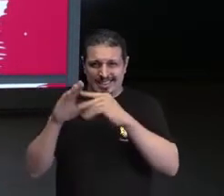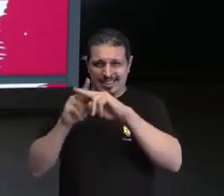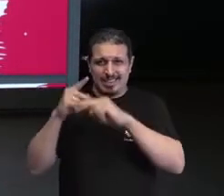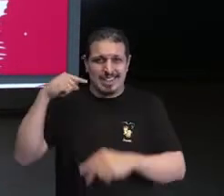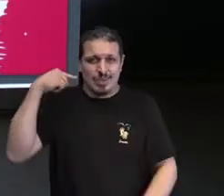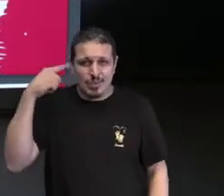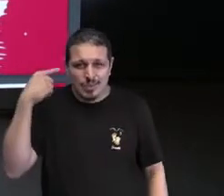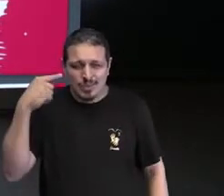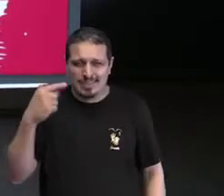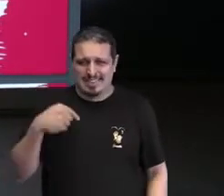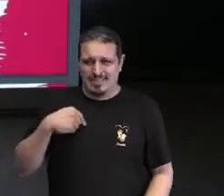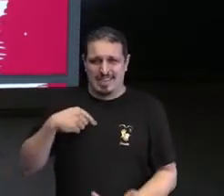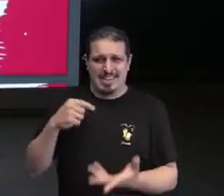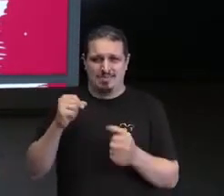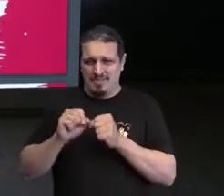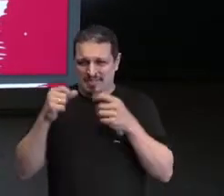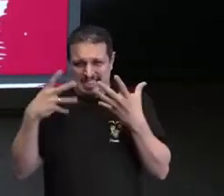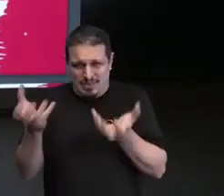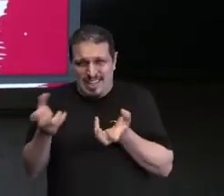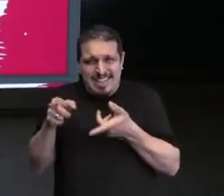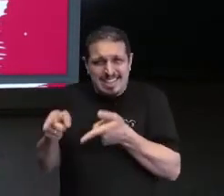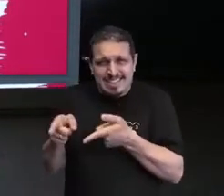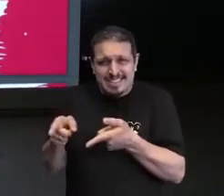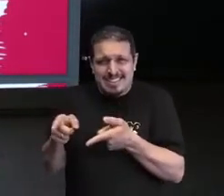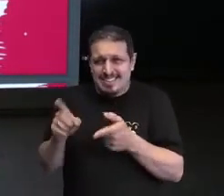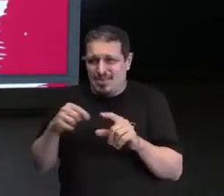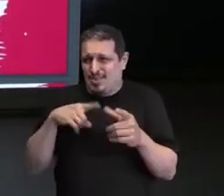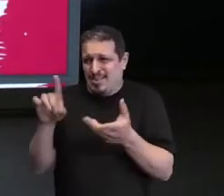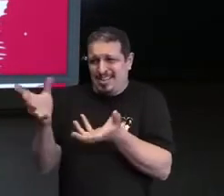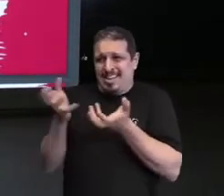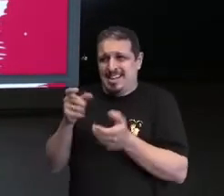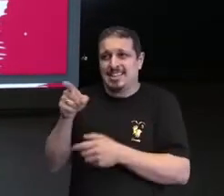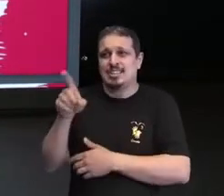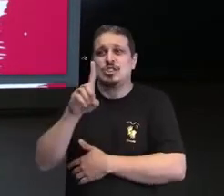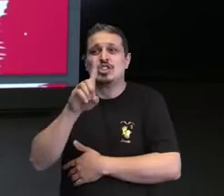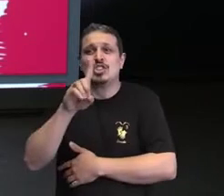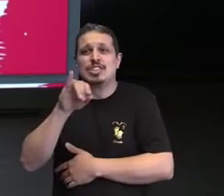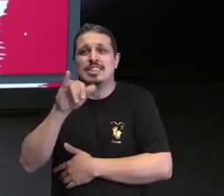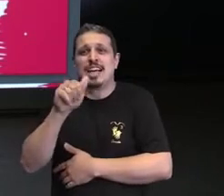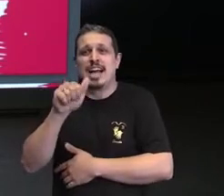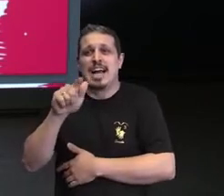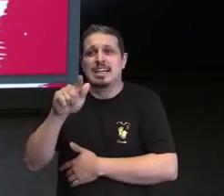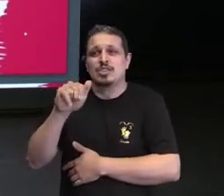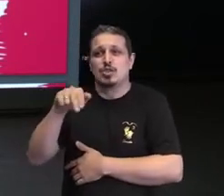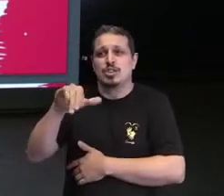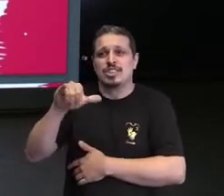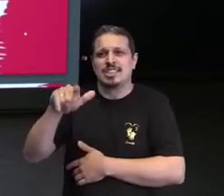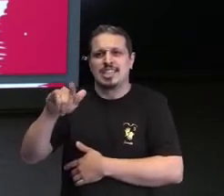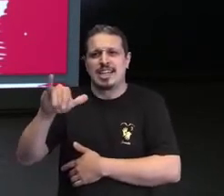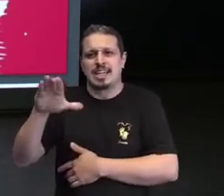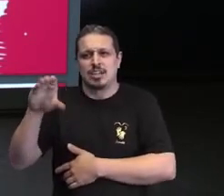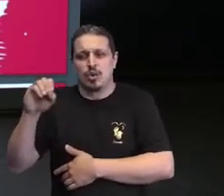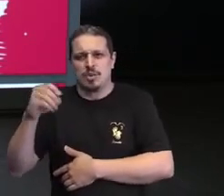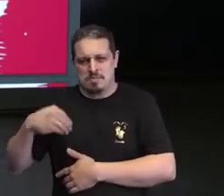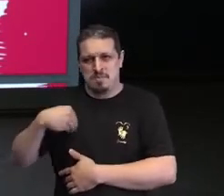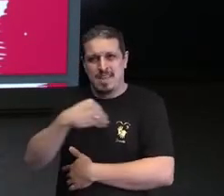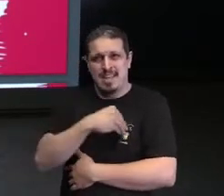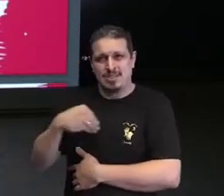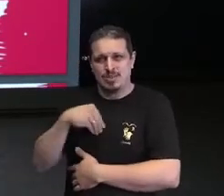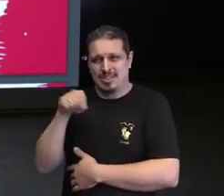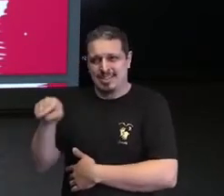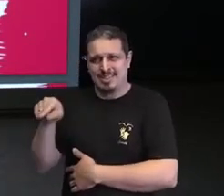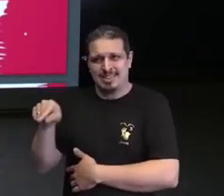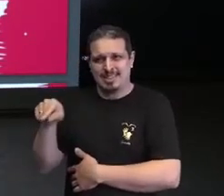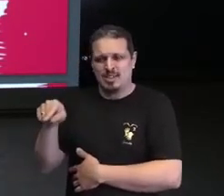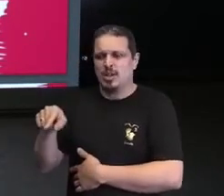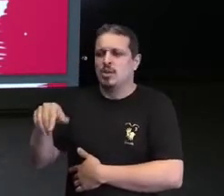negligenciados e até sem diagnóstico é difícil é complicado é complexo dói dói ouvir gente daí eu